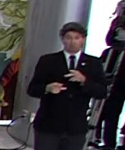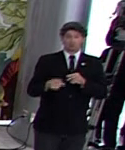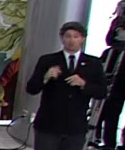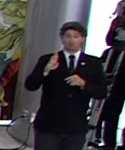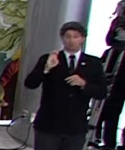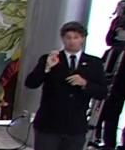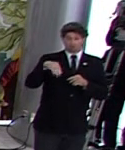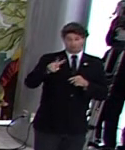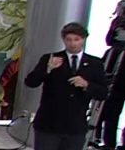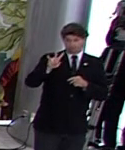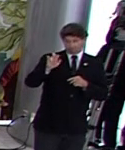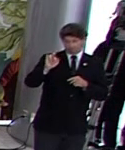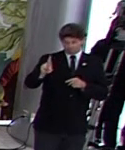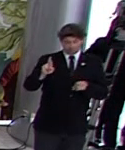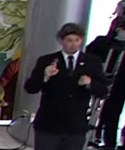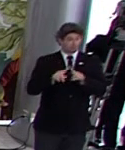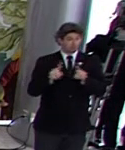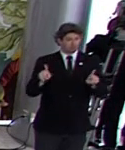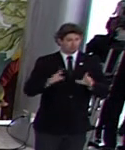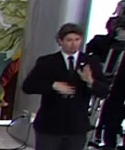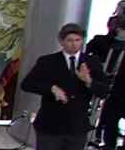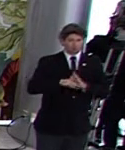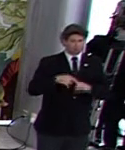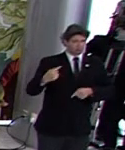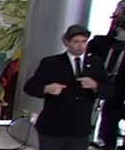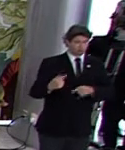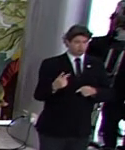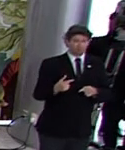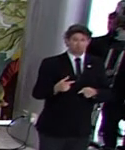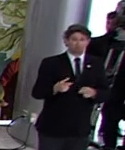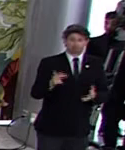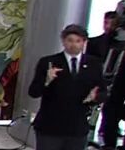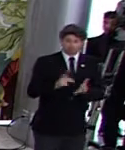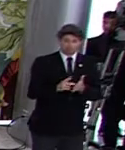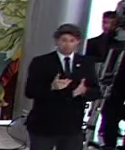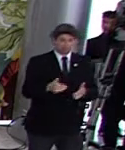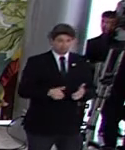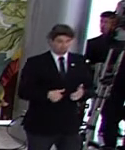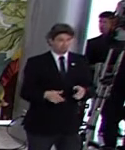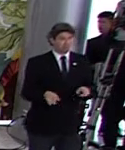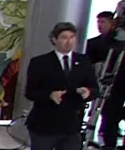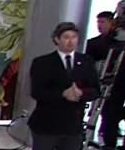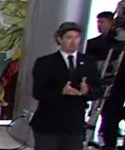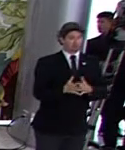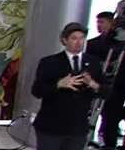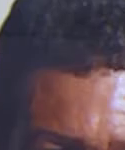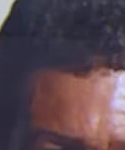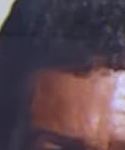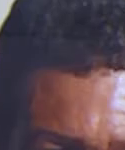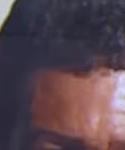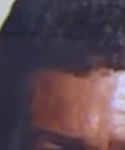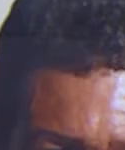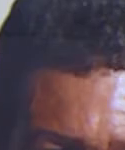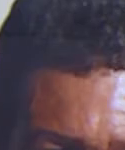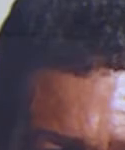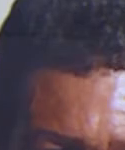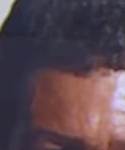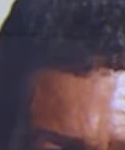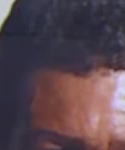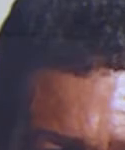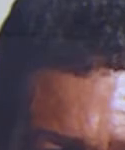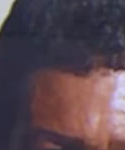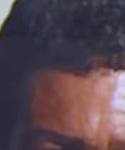viver, mas também toda a discussão, de fato, da fome e da miséria no mundo. E da situação